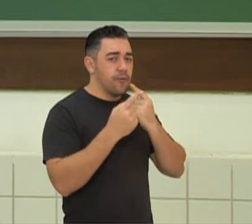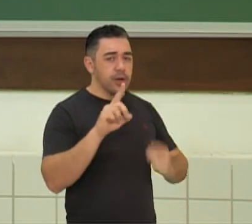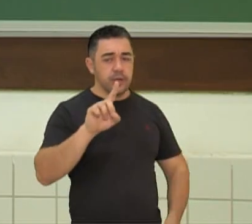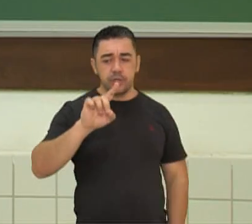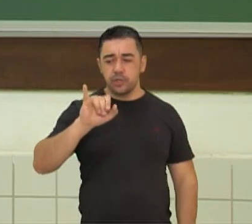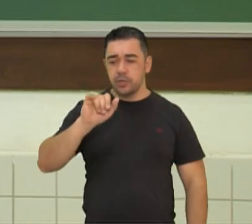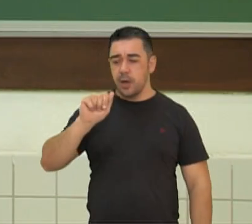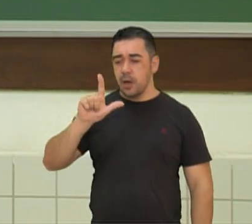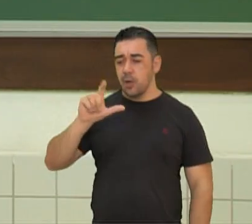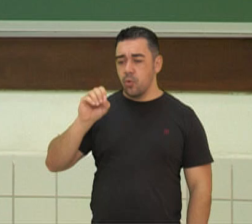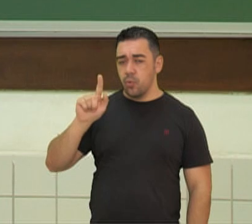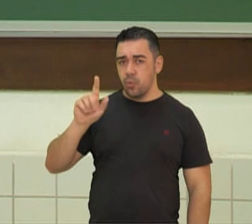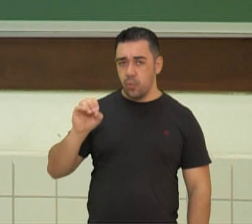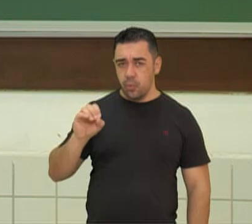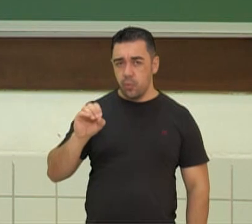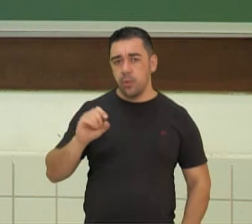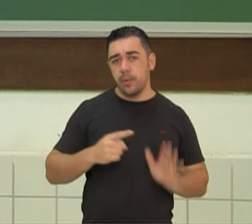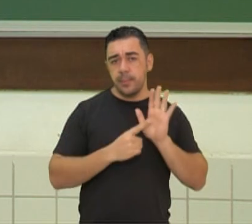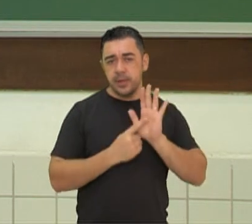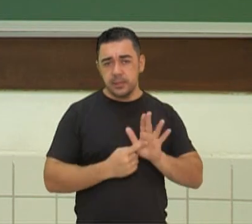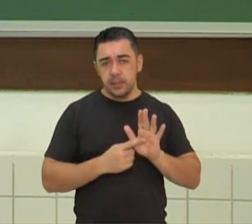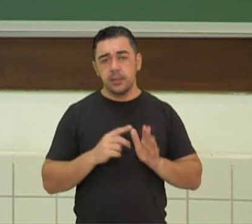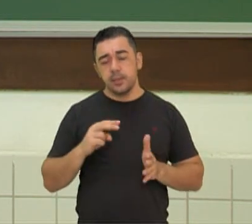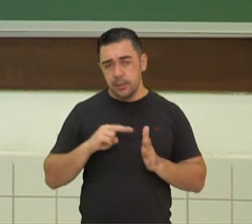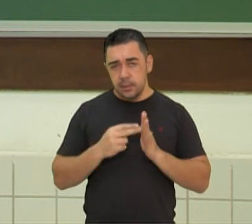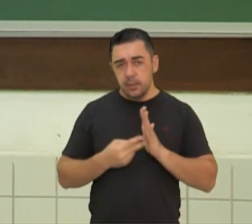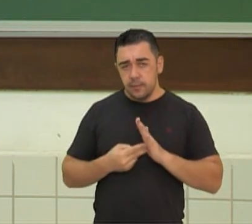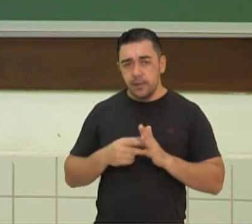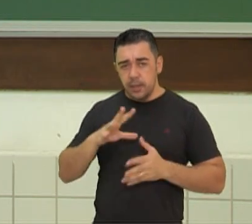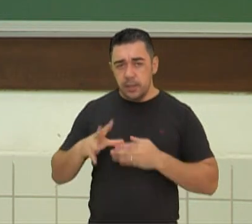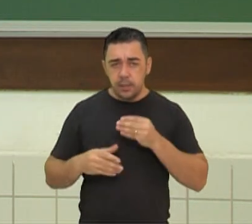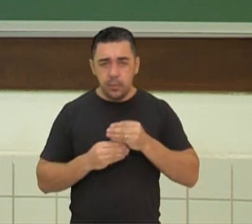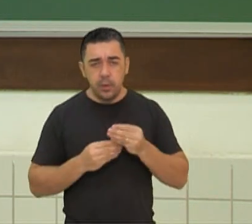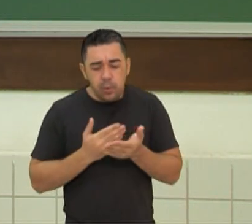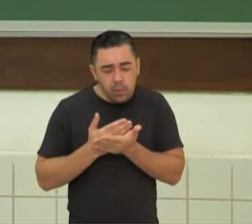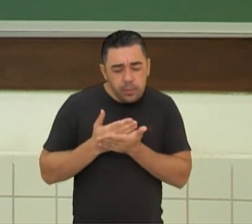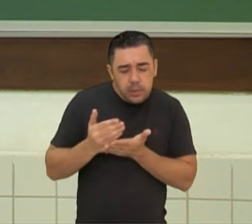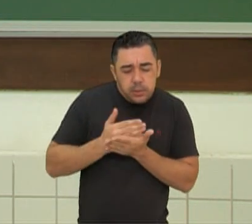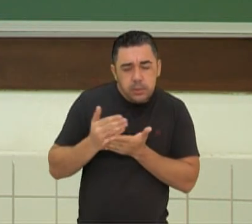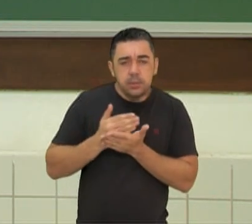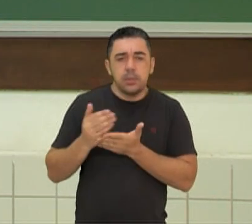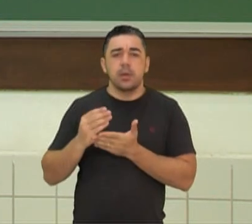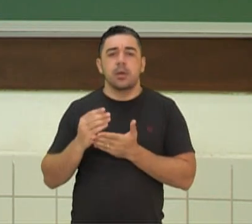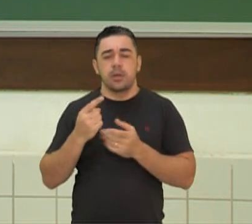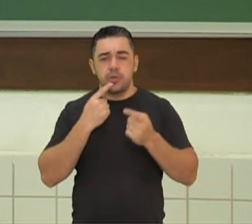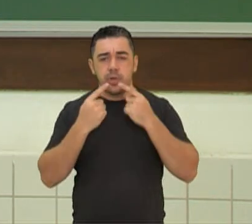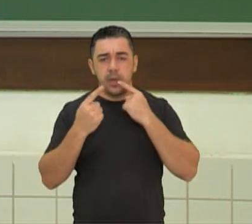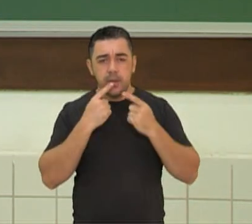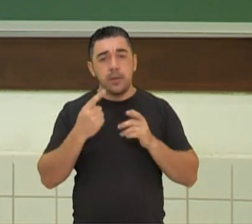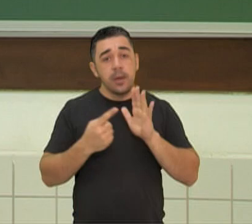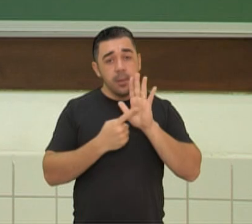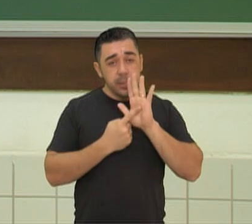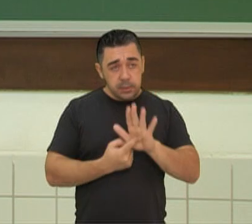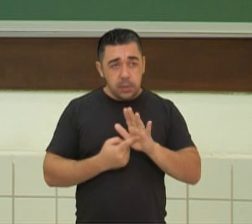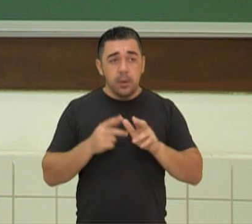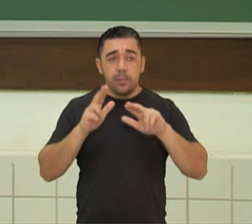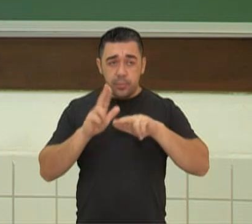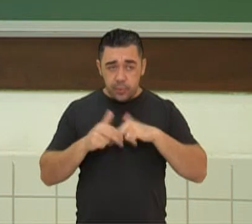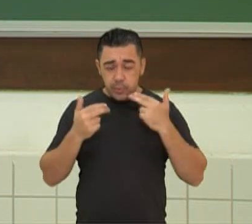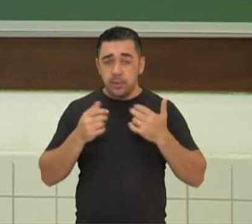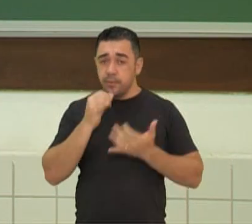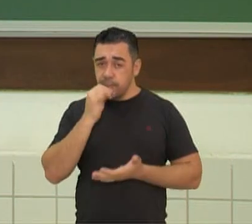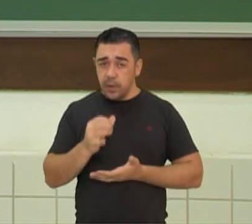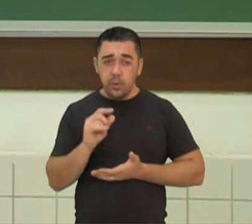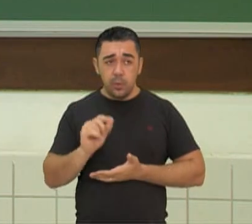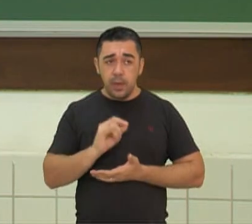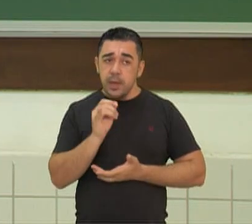um diálogo, tá? O sentido aqui da palavra introduzir agora é iniciar, apresentar. Por essa razão, nós podemos ter como